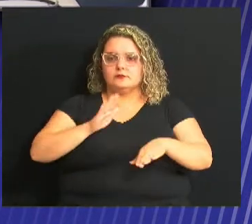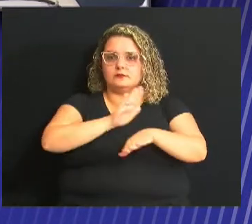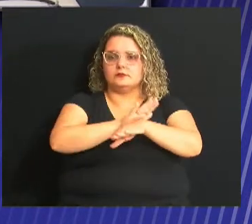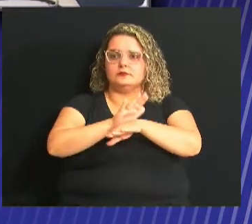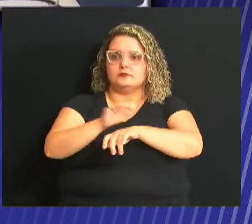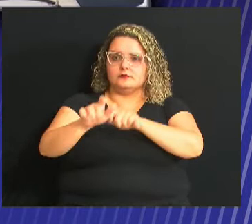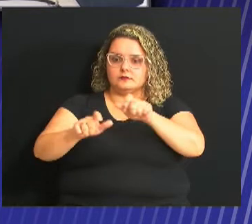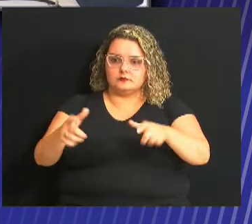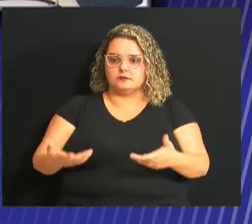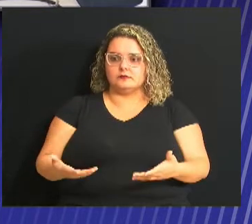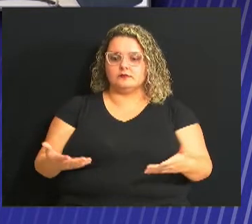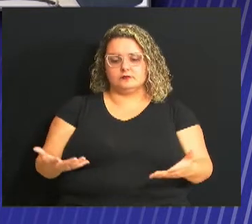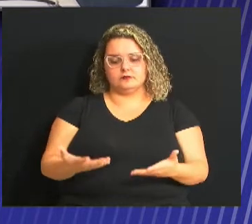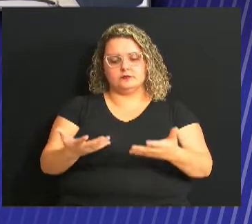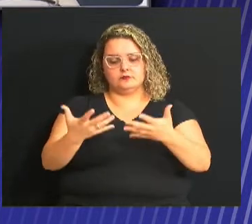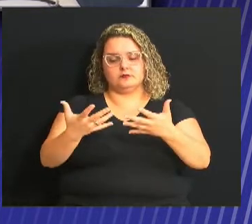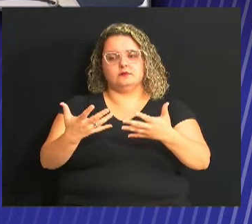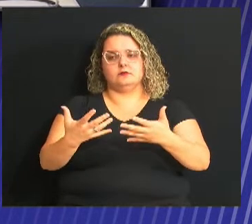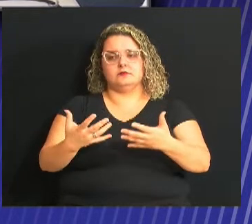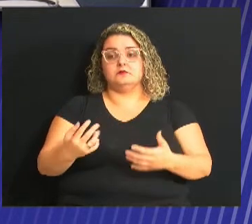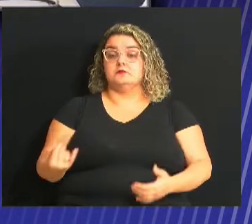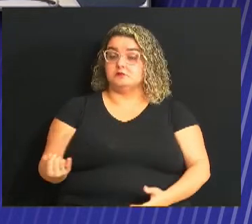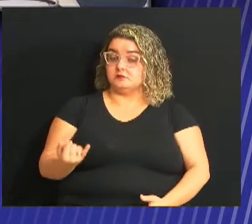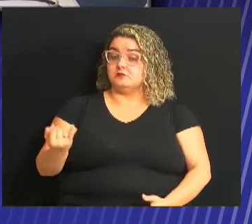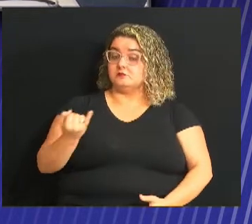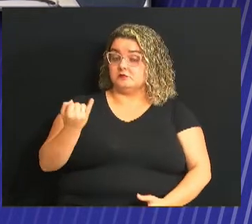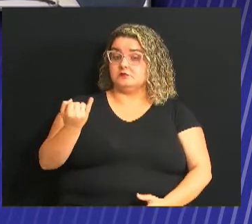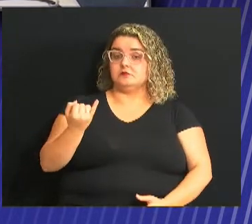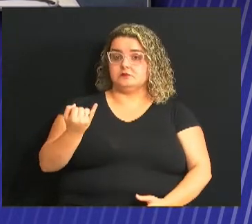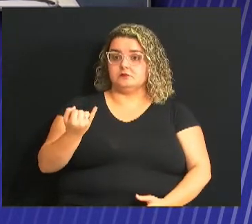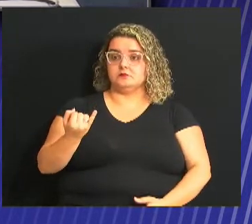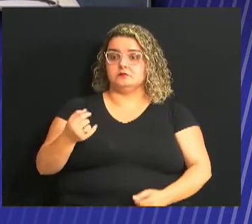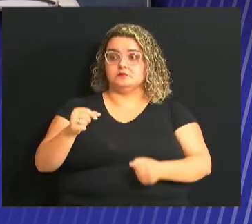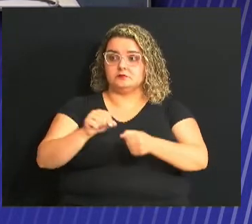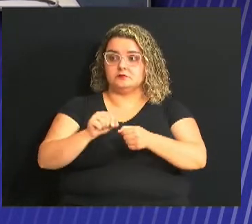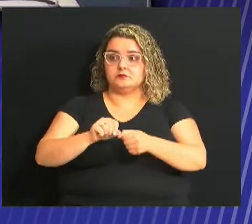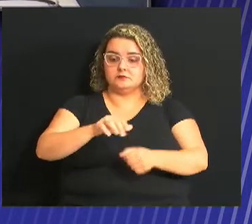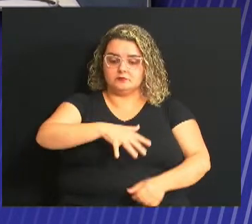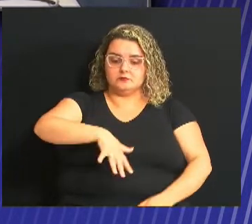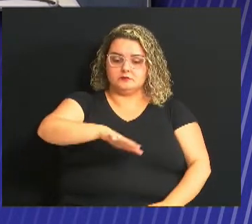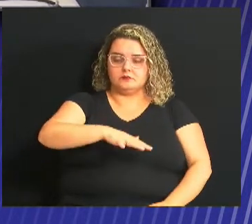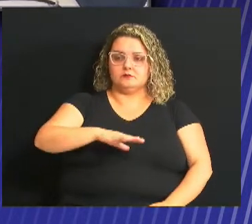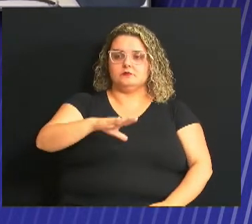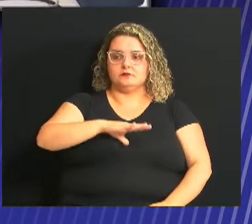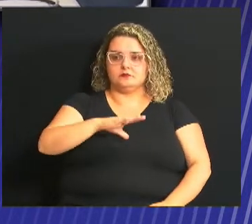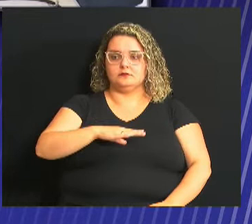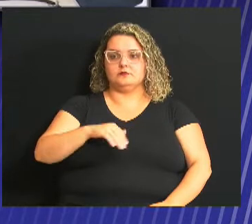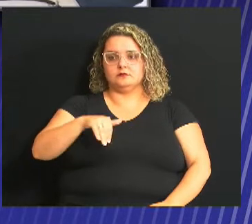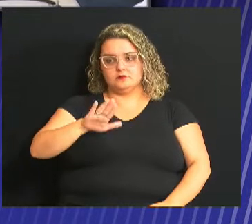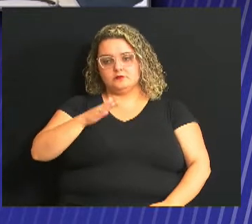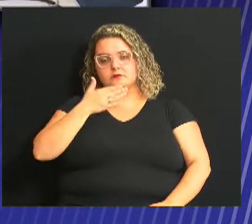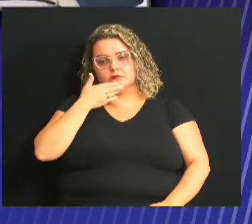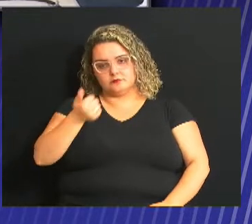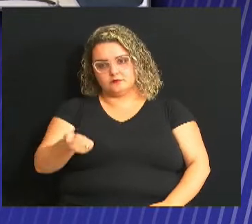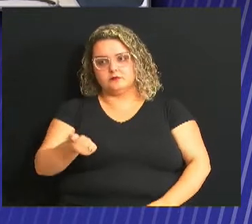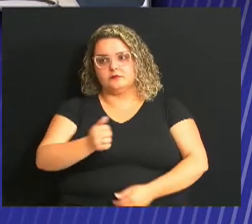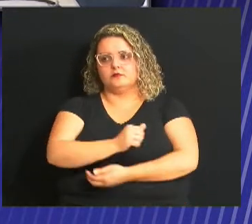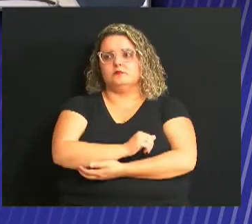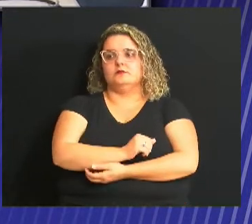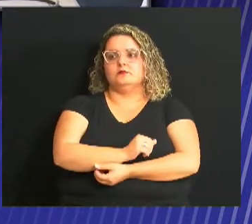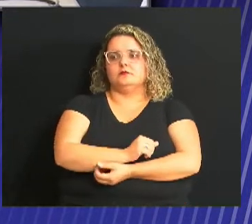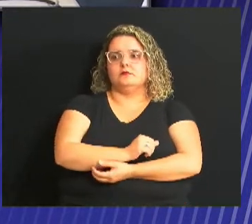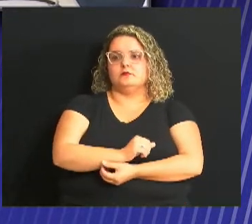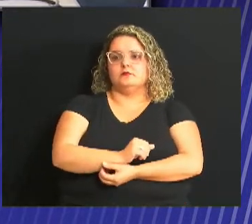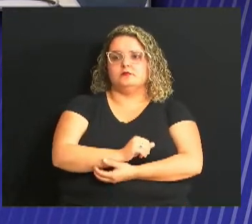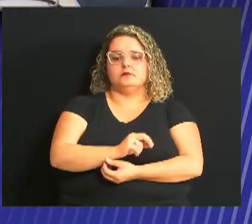próximo, contribuindo de maneira significativa para fazer a região de uma cidade cada vez melhor. Eu estou na Vila La